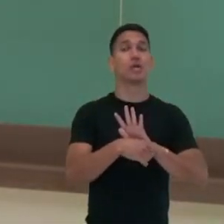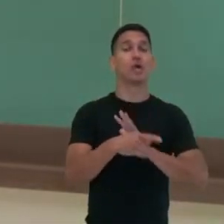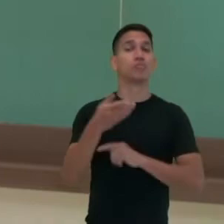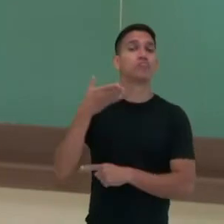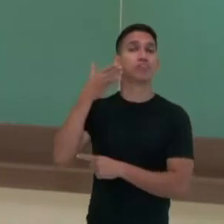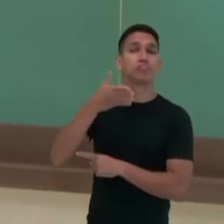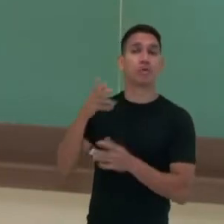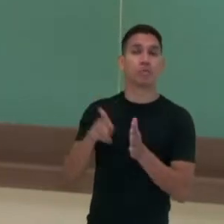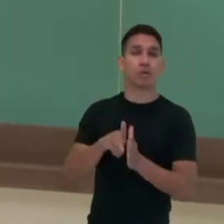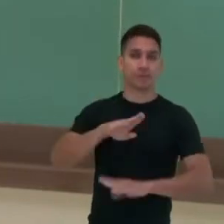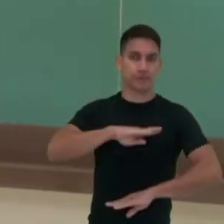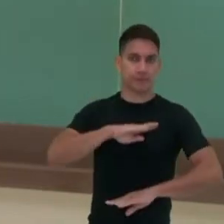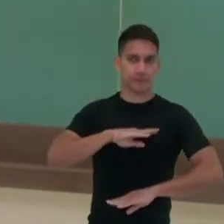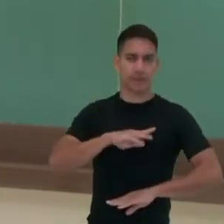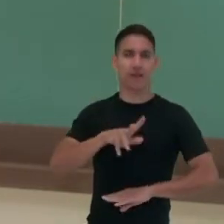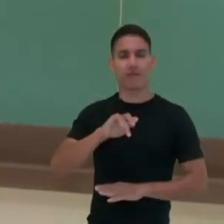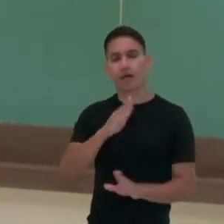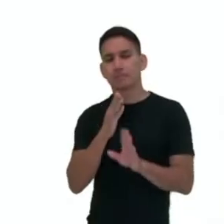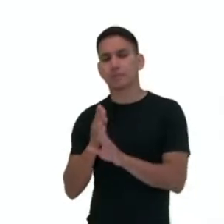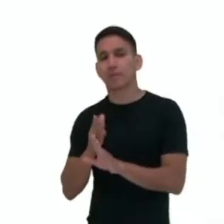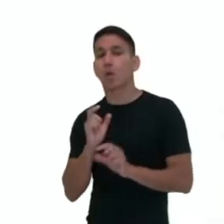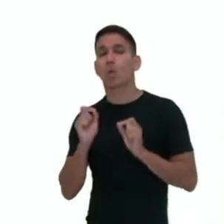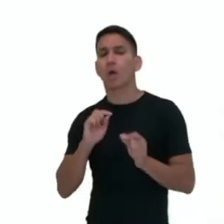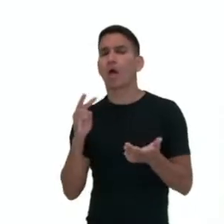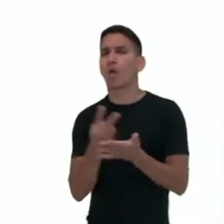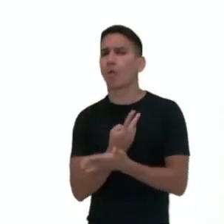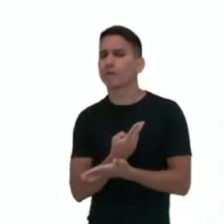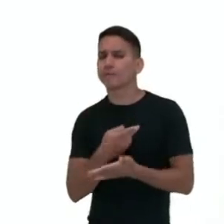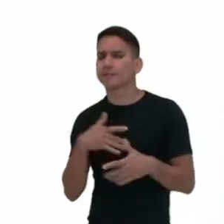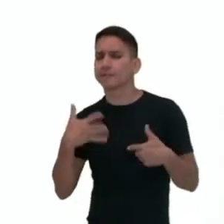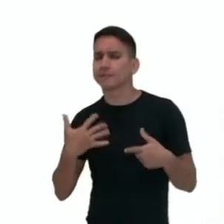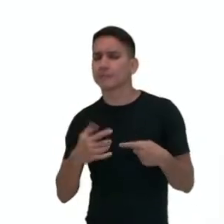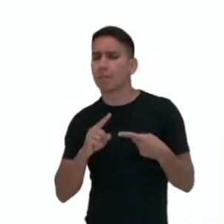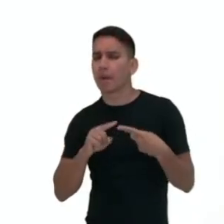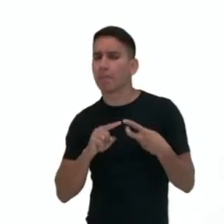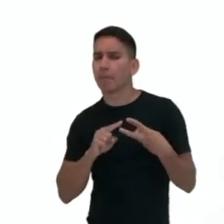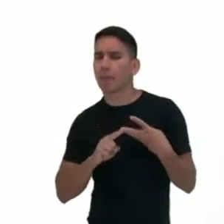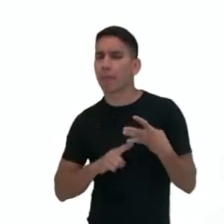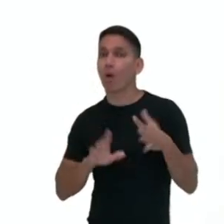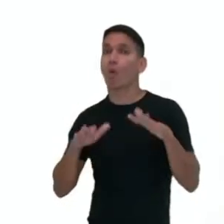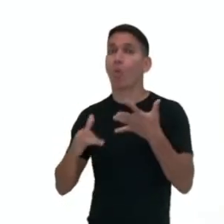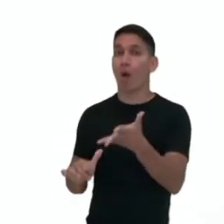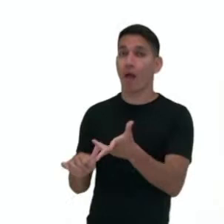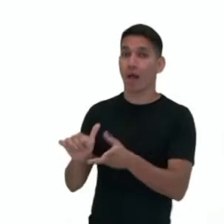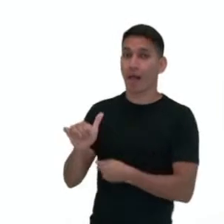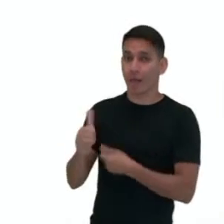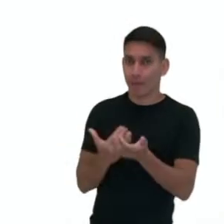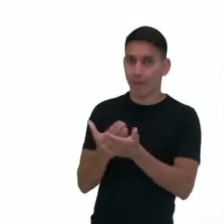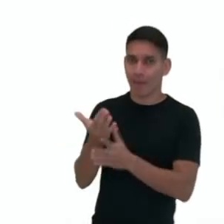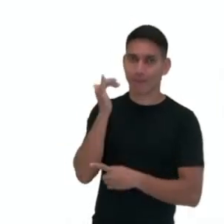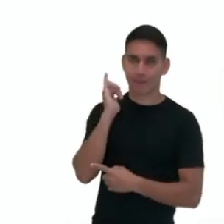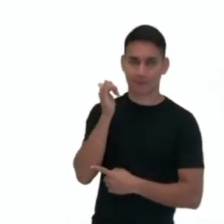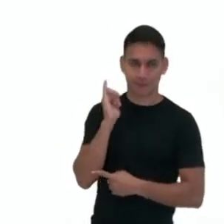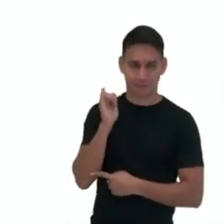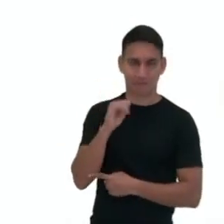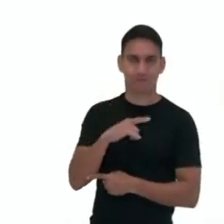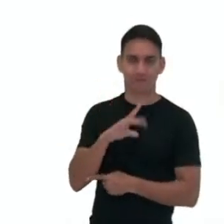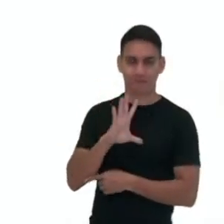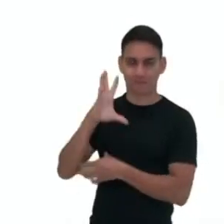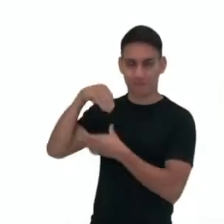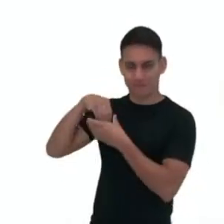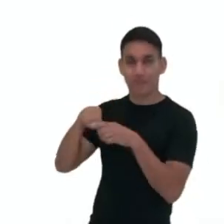identificar o conflito gerador do enredo e os elementos que constroem a narrativa e